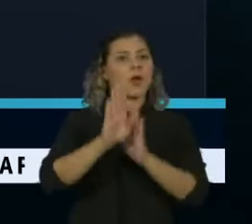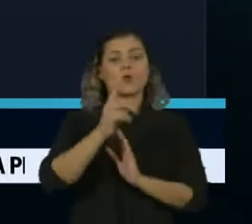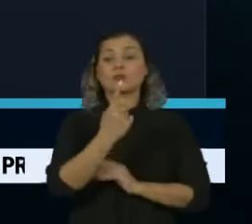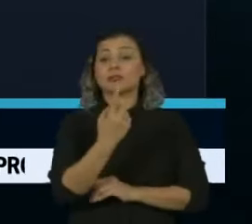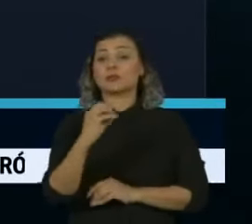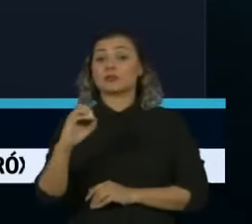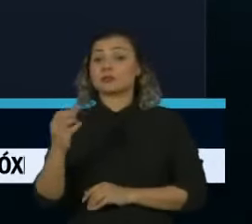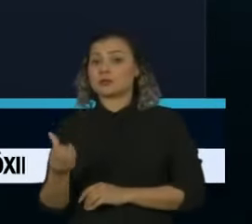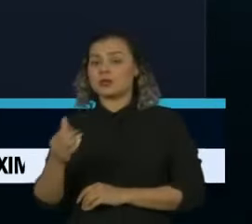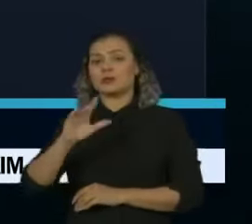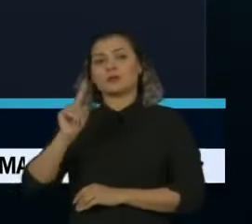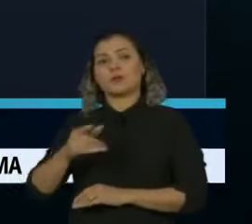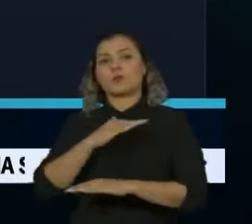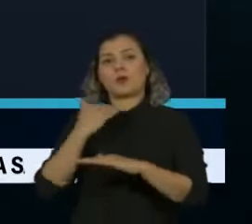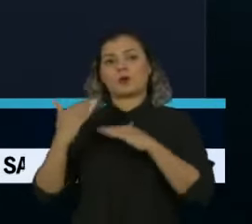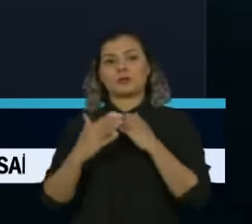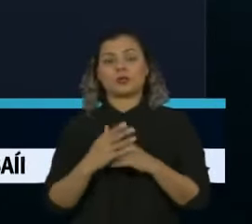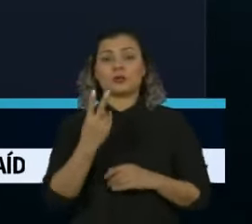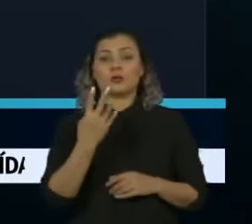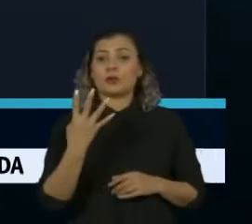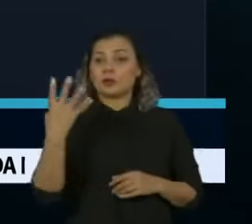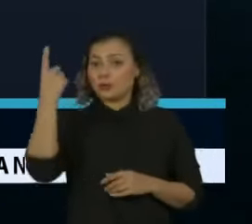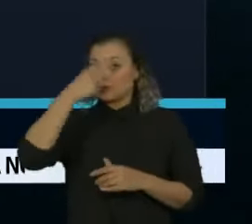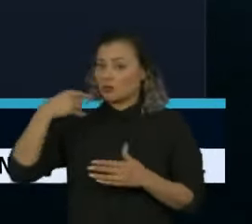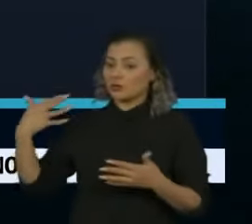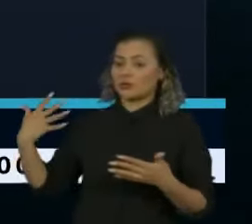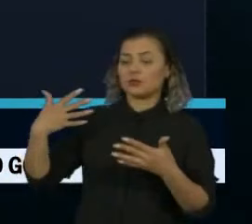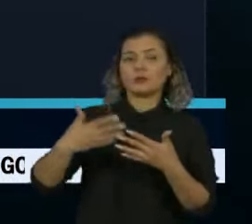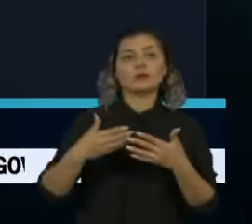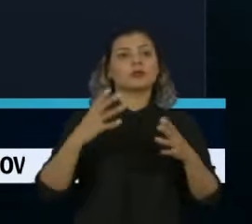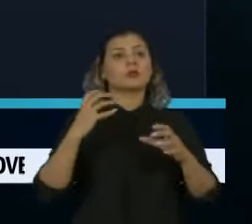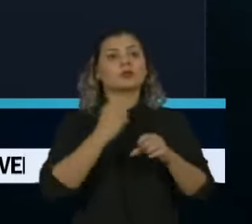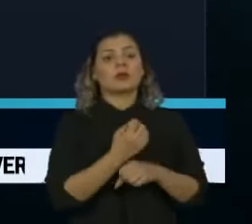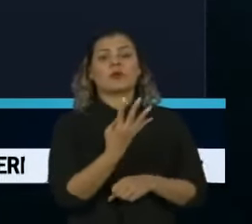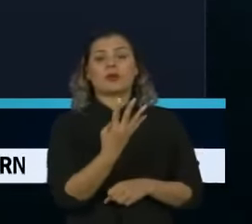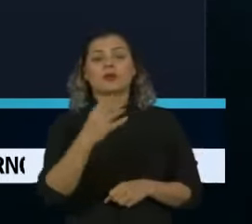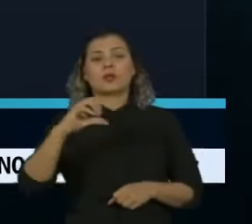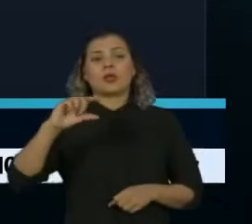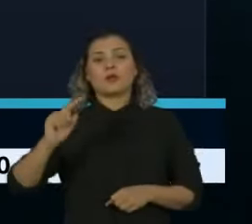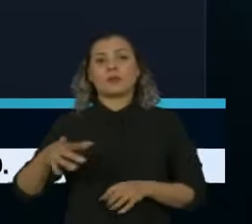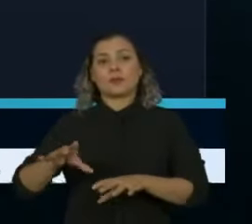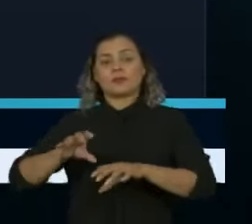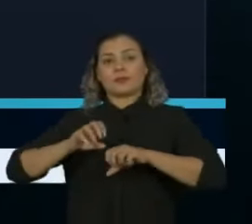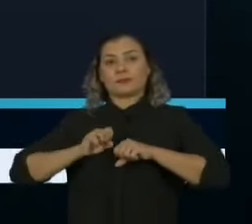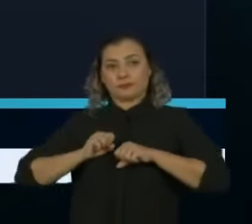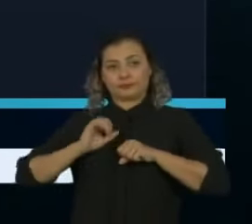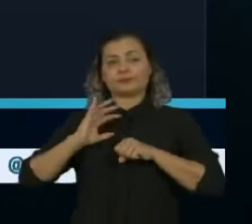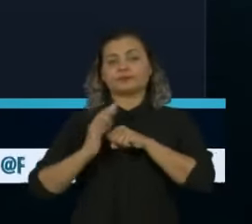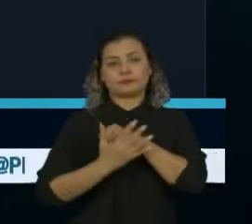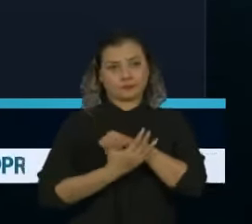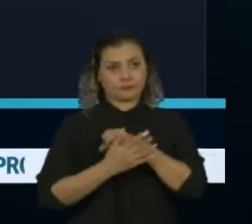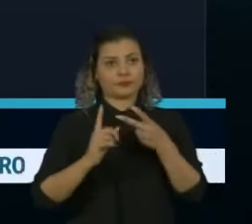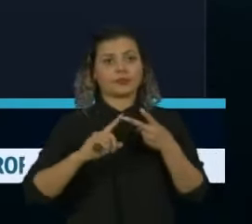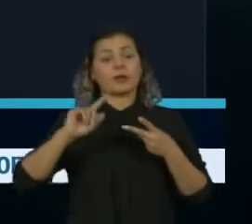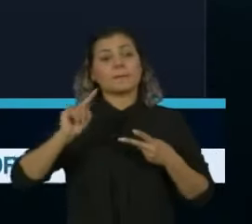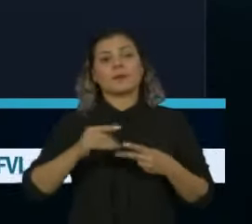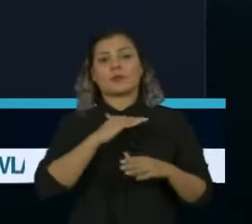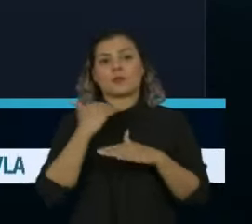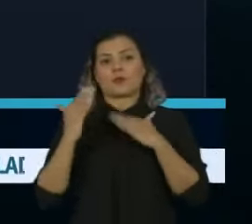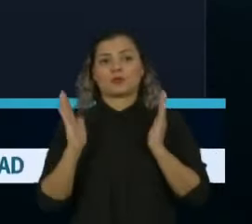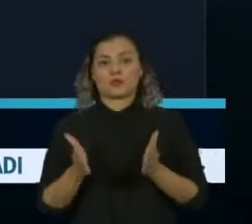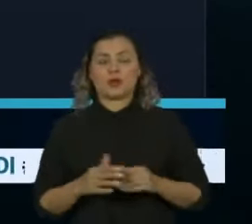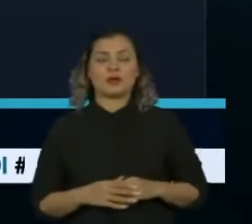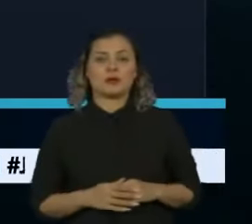106 mil óbitos. Nas últimas 24 horas, foram cerca de 49 mil novos diagnósticos e 1.000